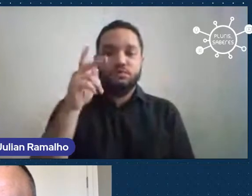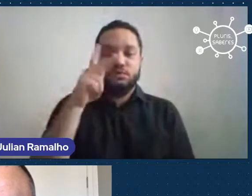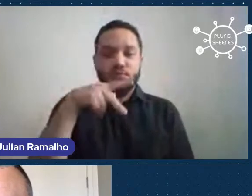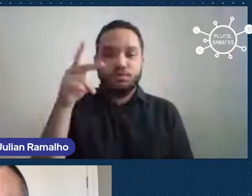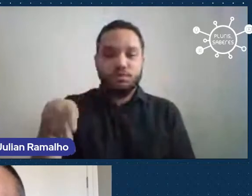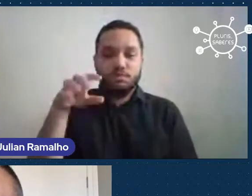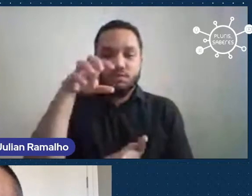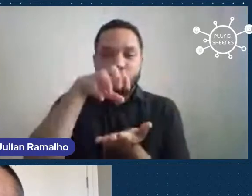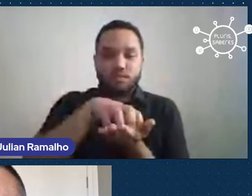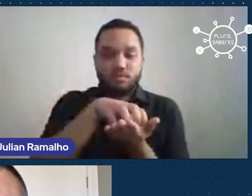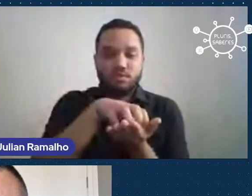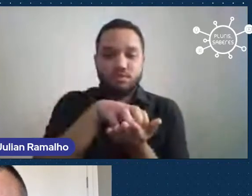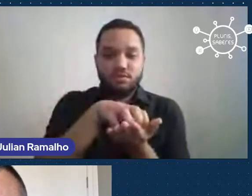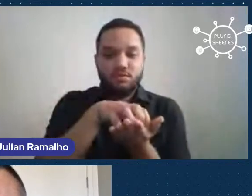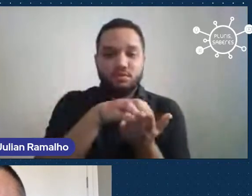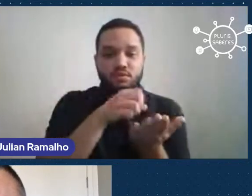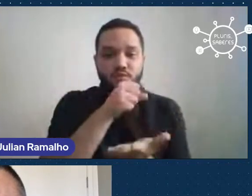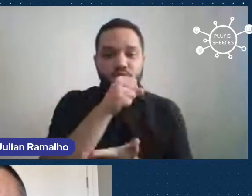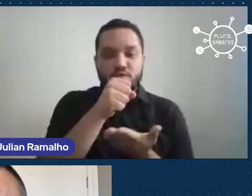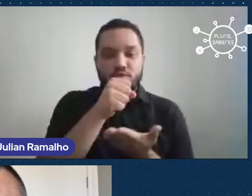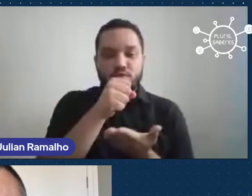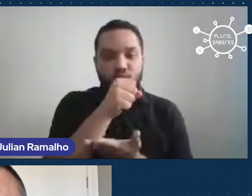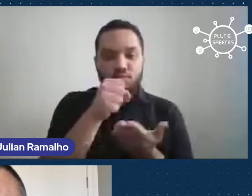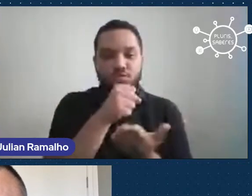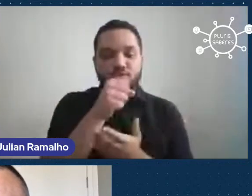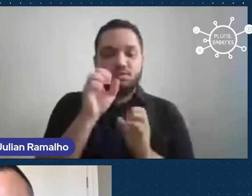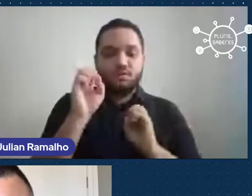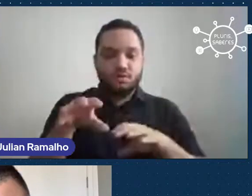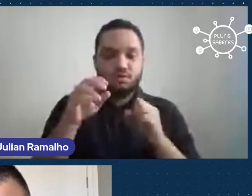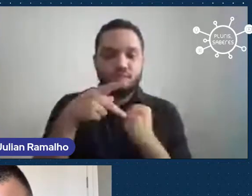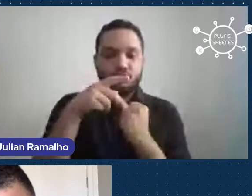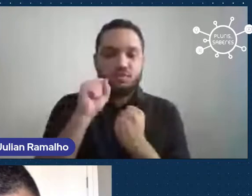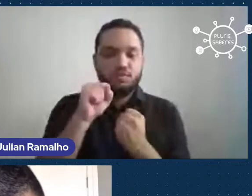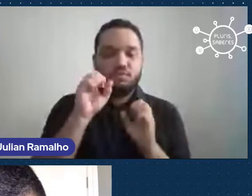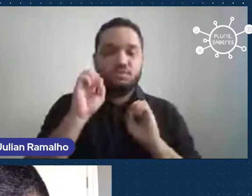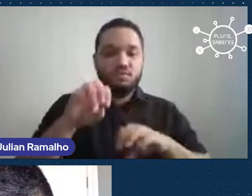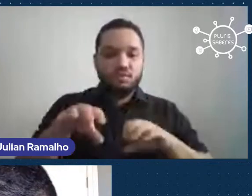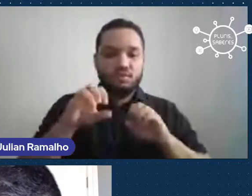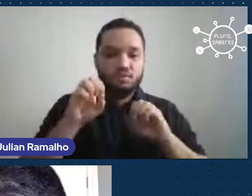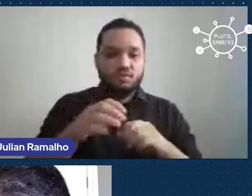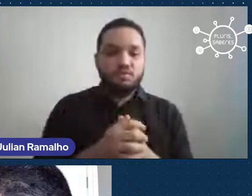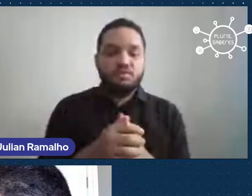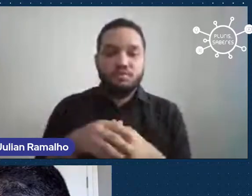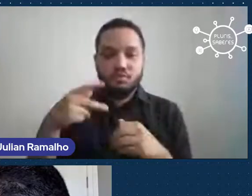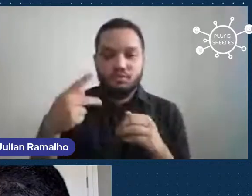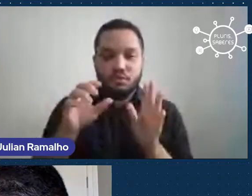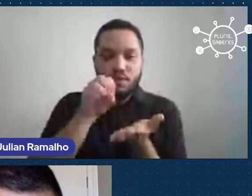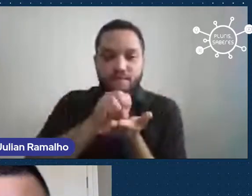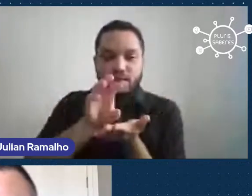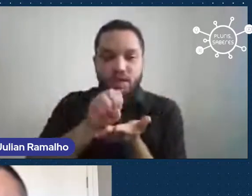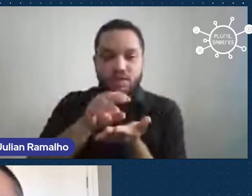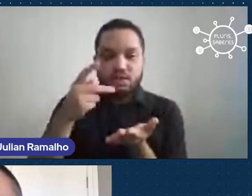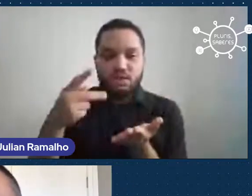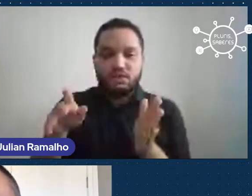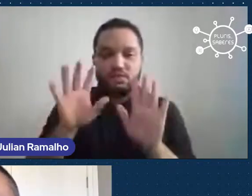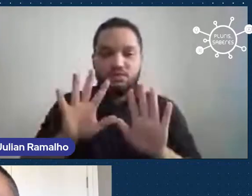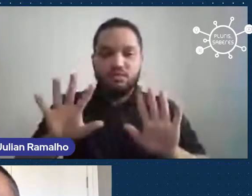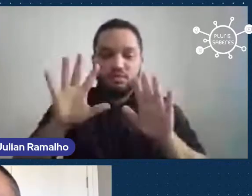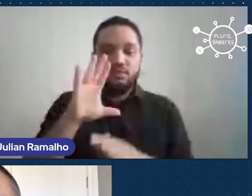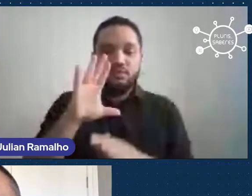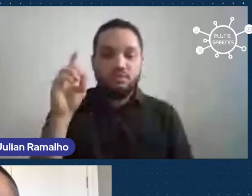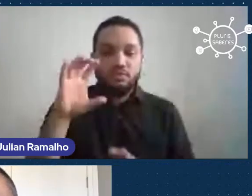Departamento de Fundamentos da Educação e do Programa de Pós-Graduação em Educação da Faculdade de Educação da UFC. Coordena o grupo de